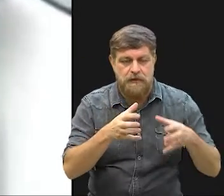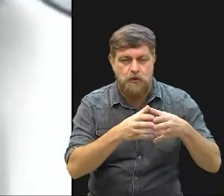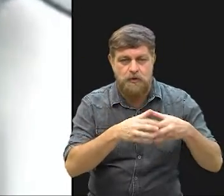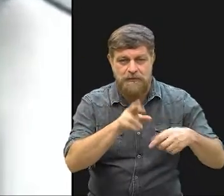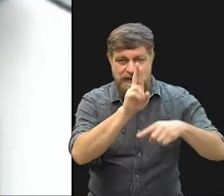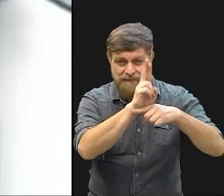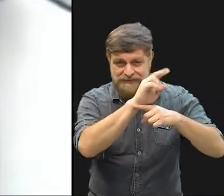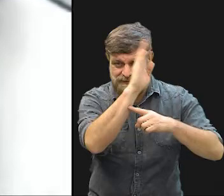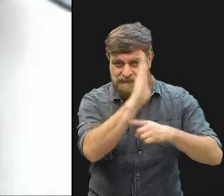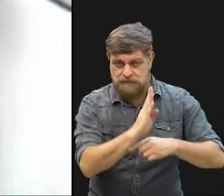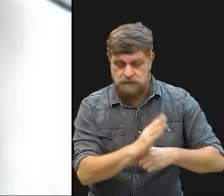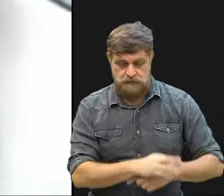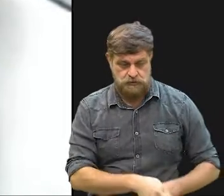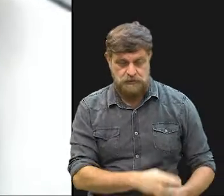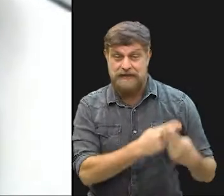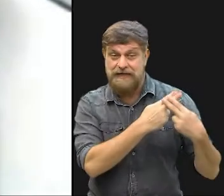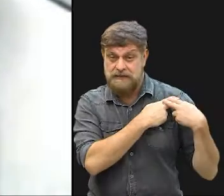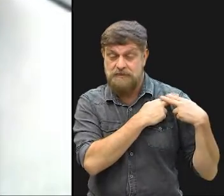para dirigir,